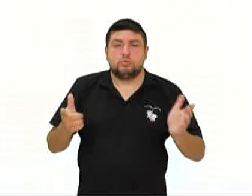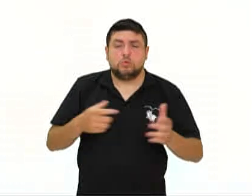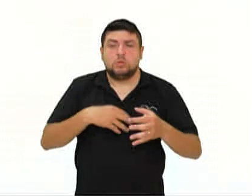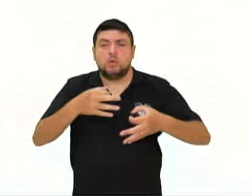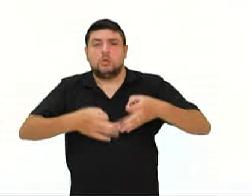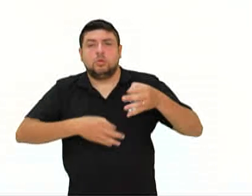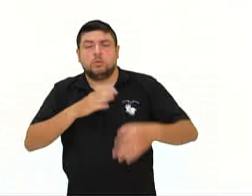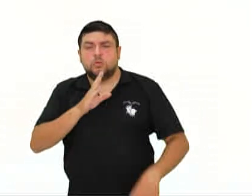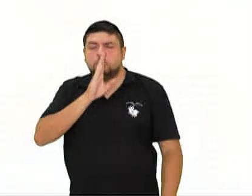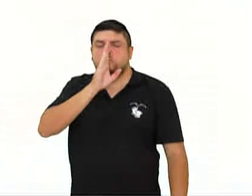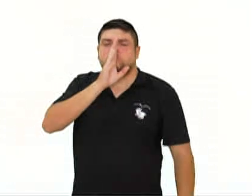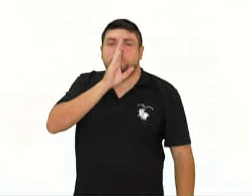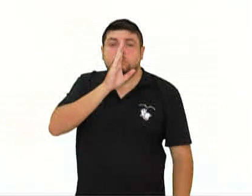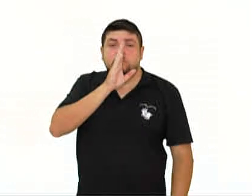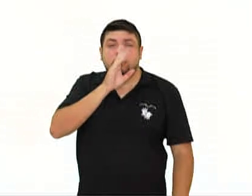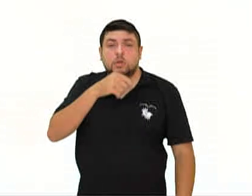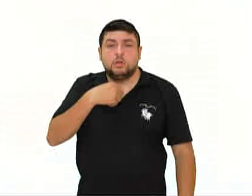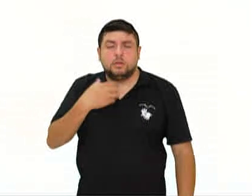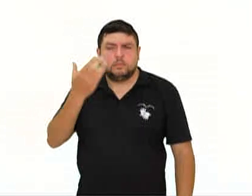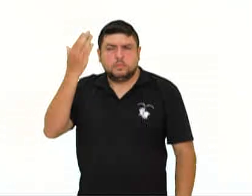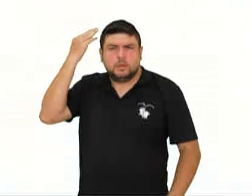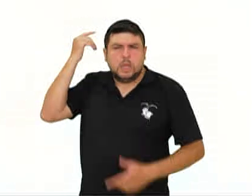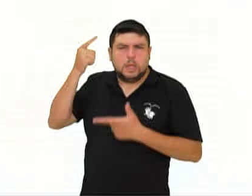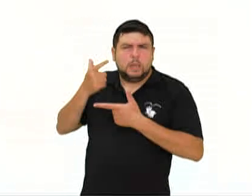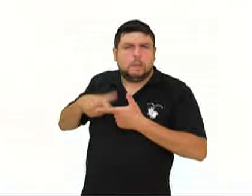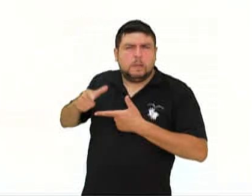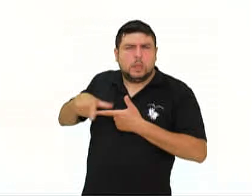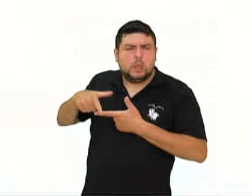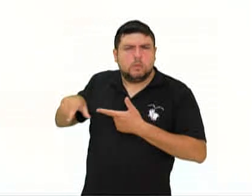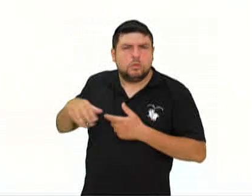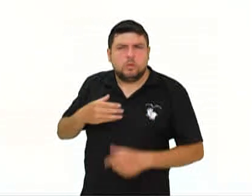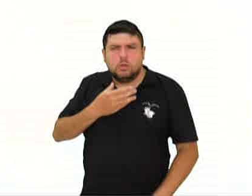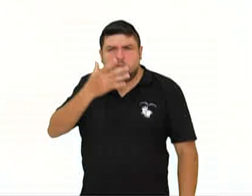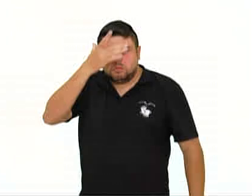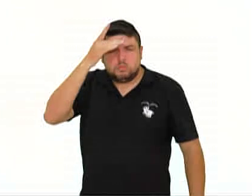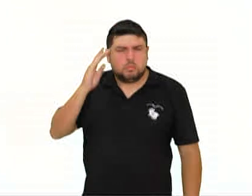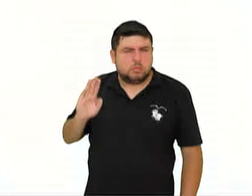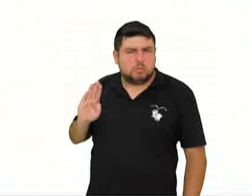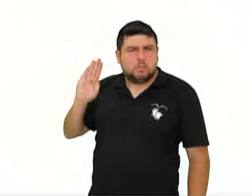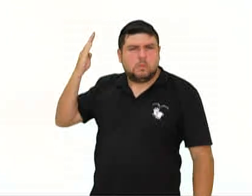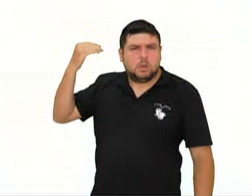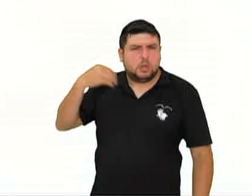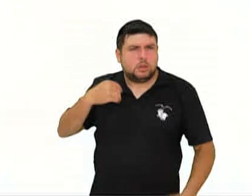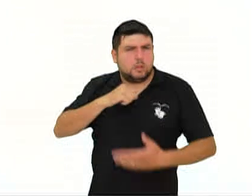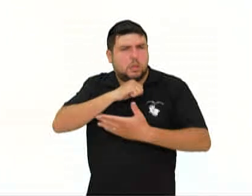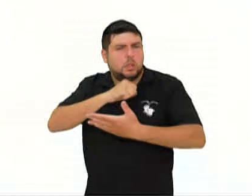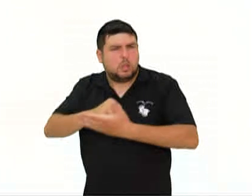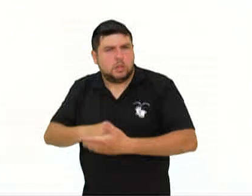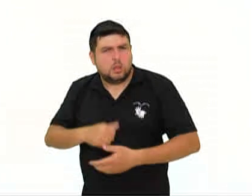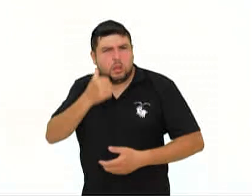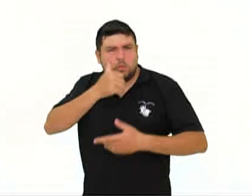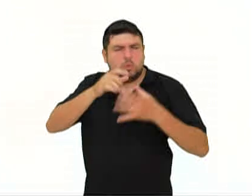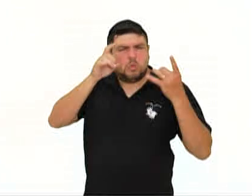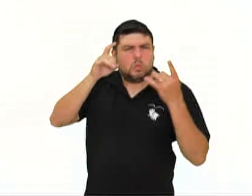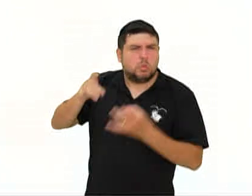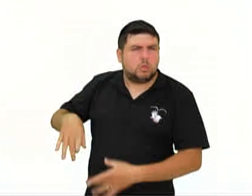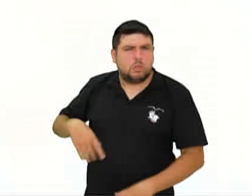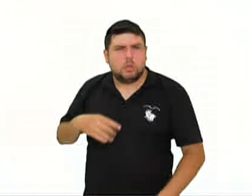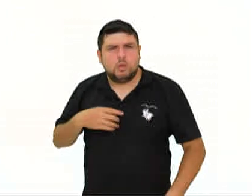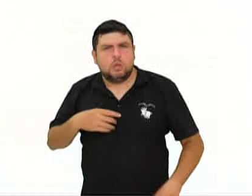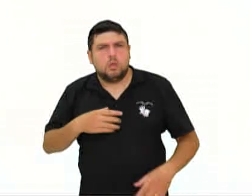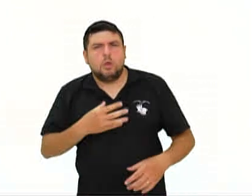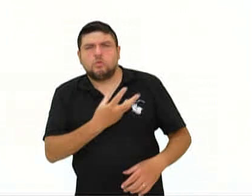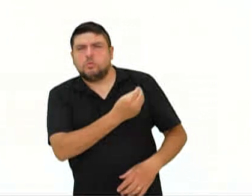minha classe. Os espectros do passado, os homens que traí e assassinei, as mulheres que deixei, os